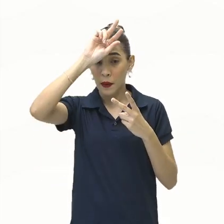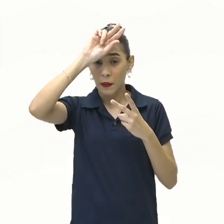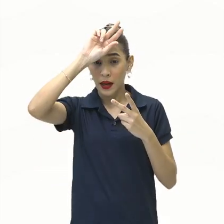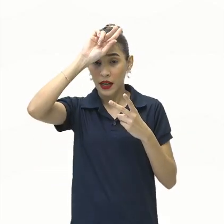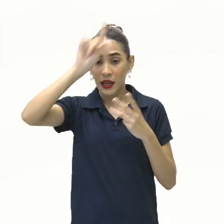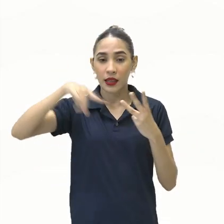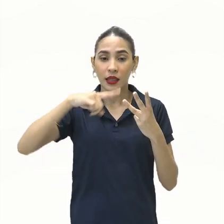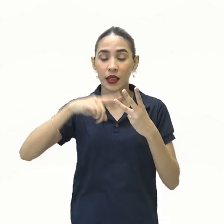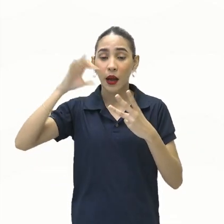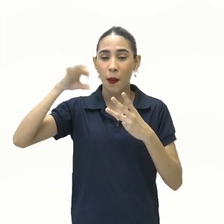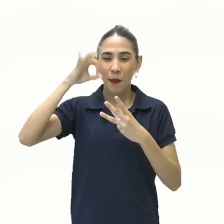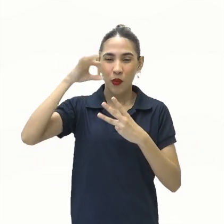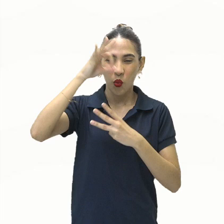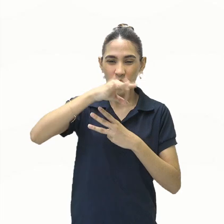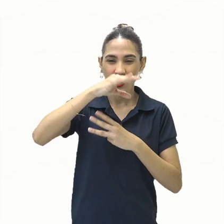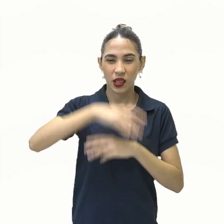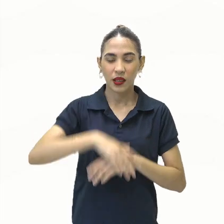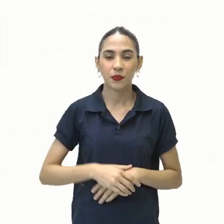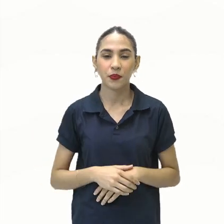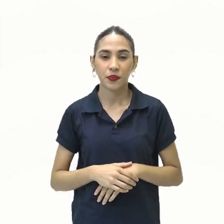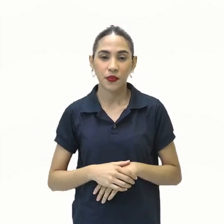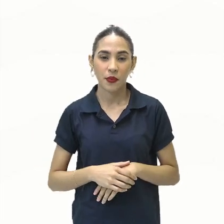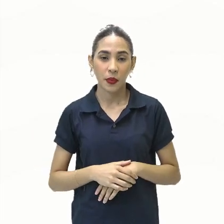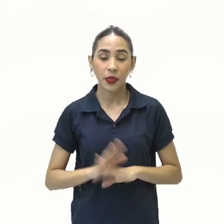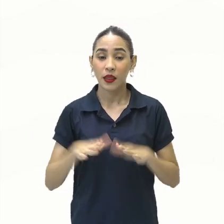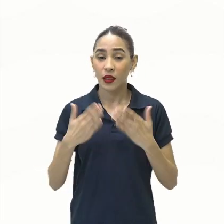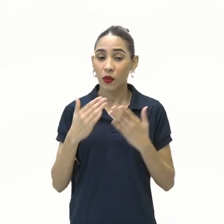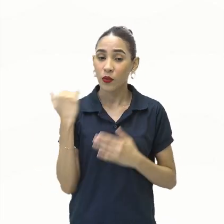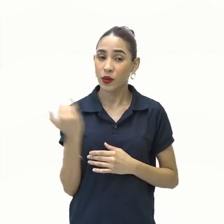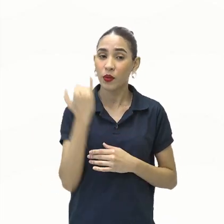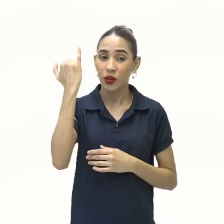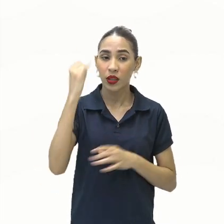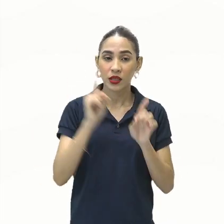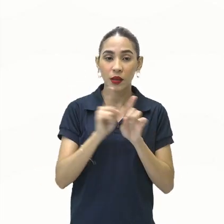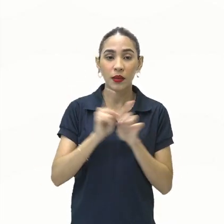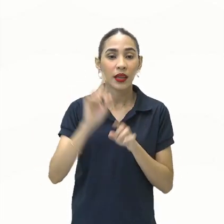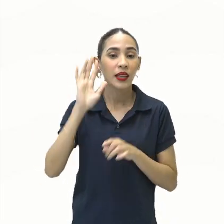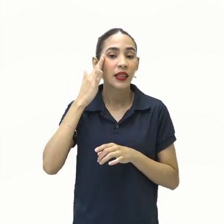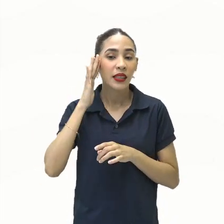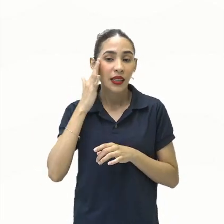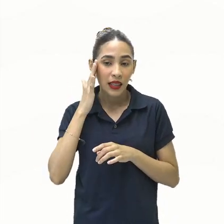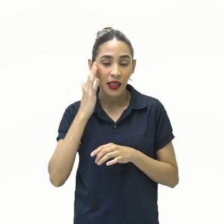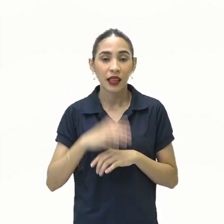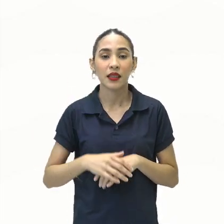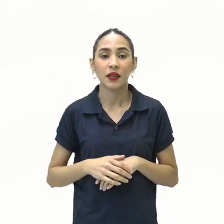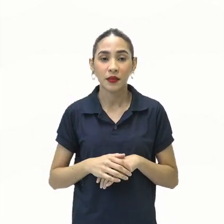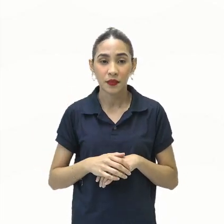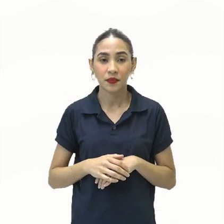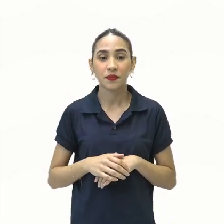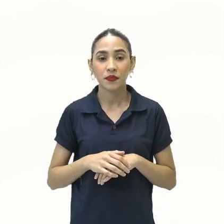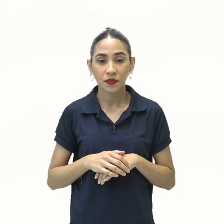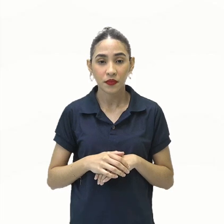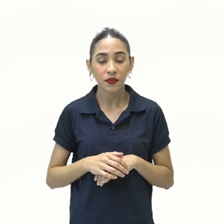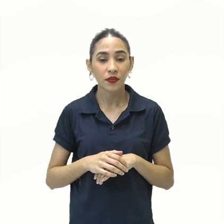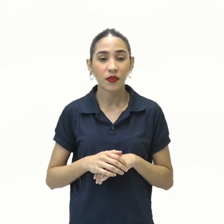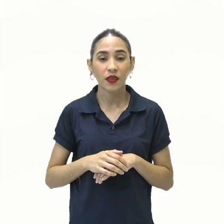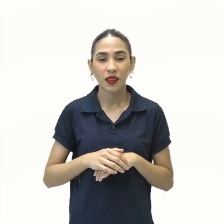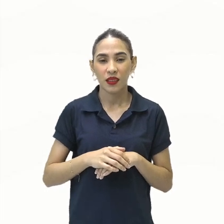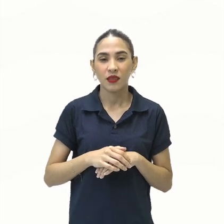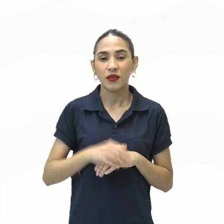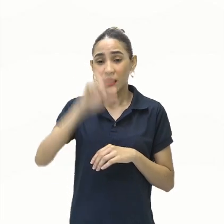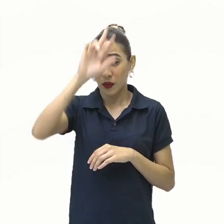baratas, moscas, tá? Então é importante entender que esses bichos, eles